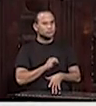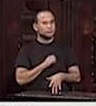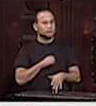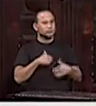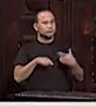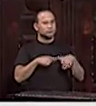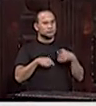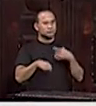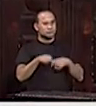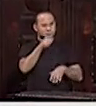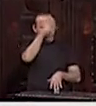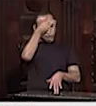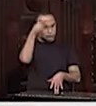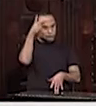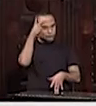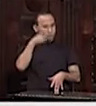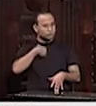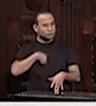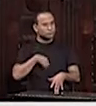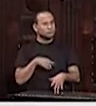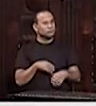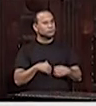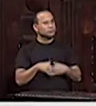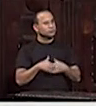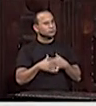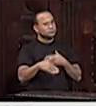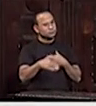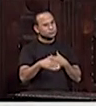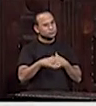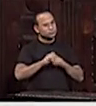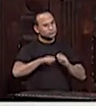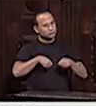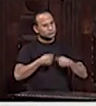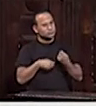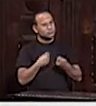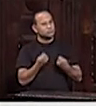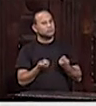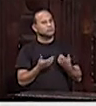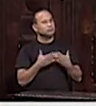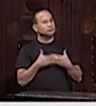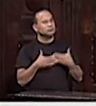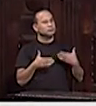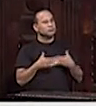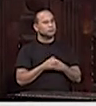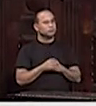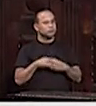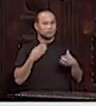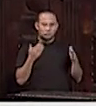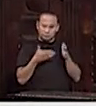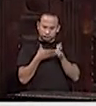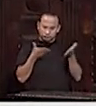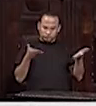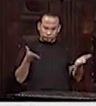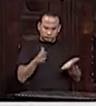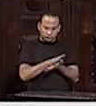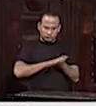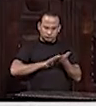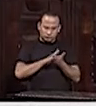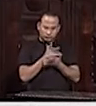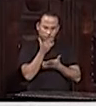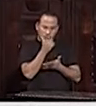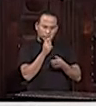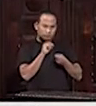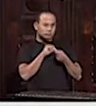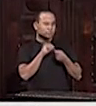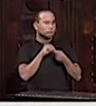funcionar, consiga retomar investimentos e a movimentação da economia. Até agora, nada disso conseguiu ser